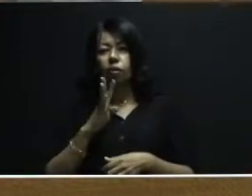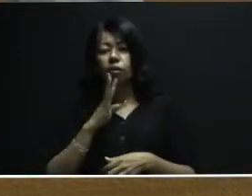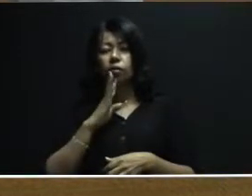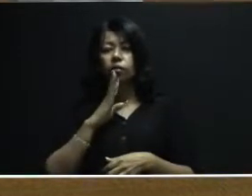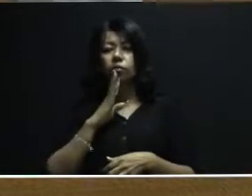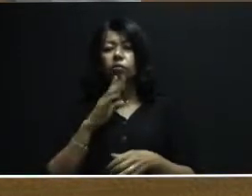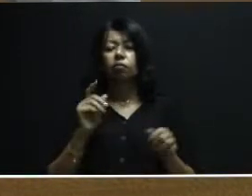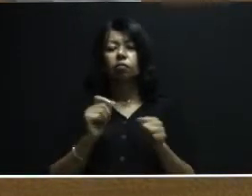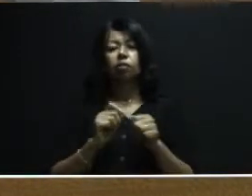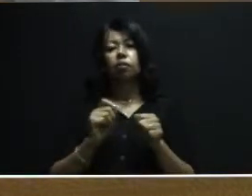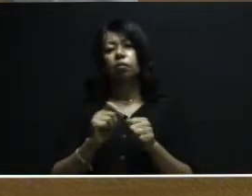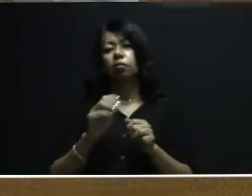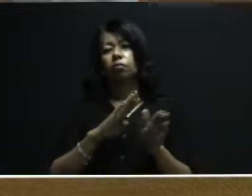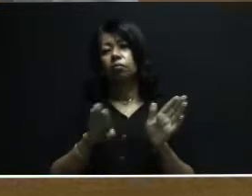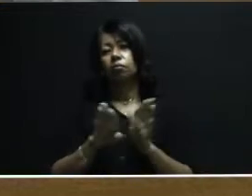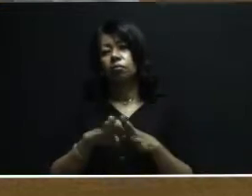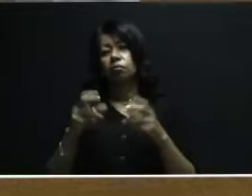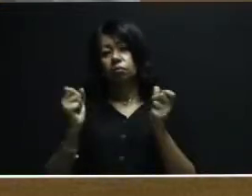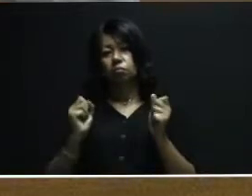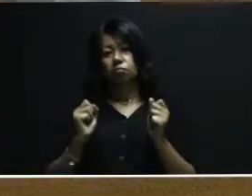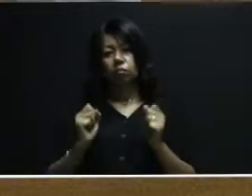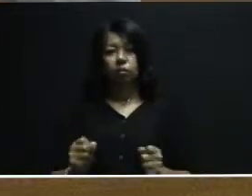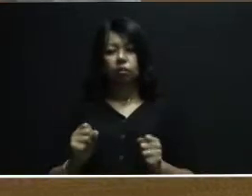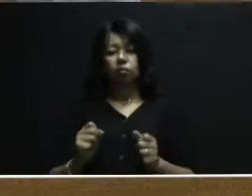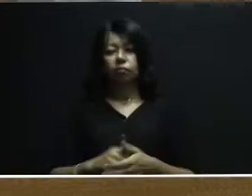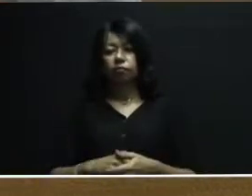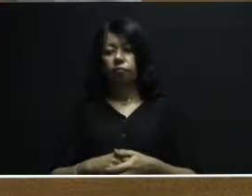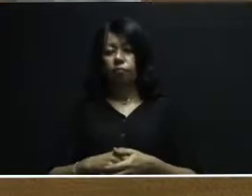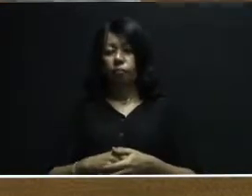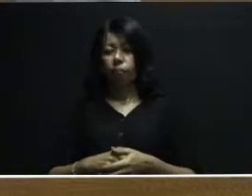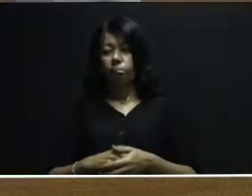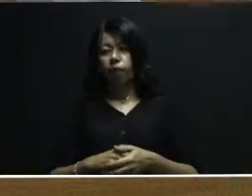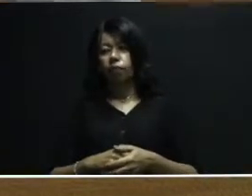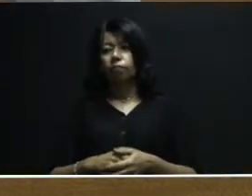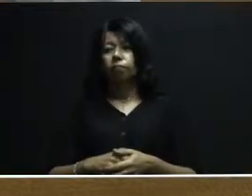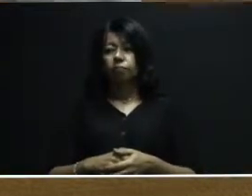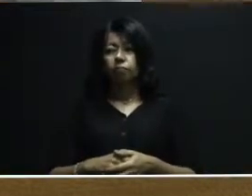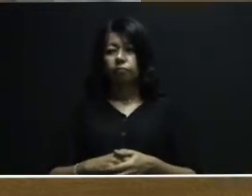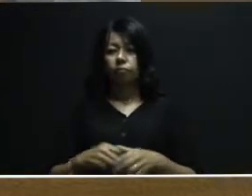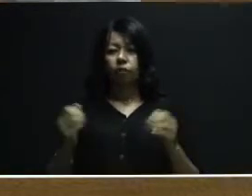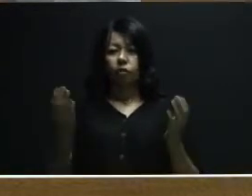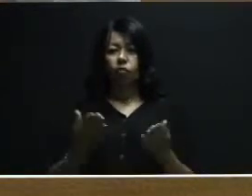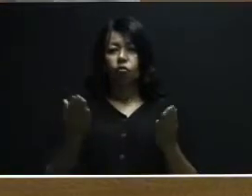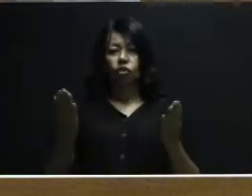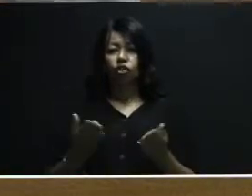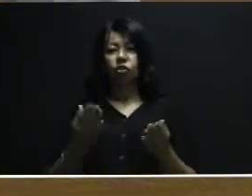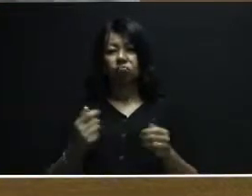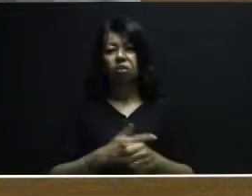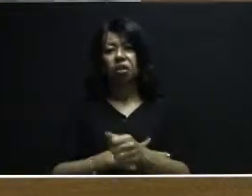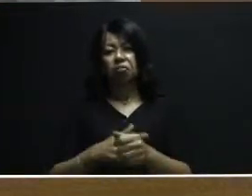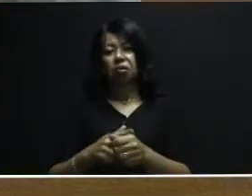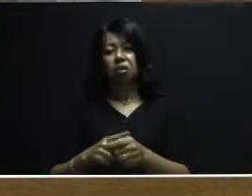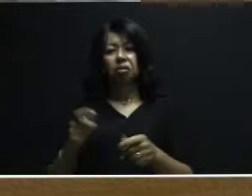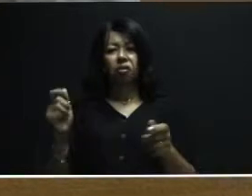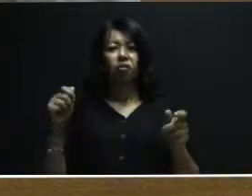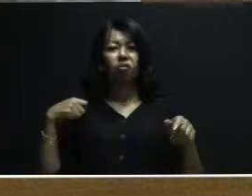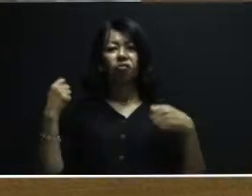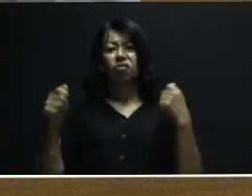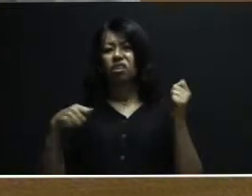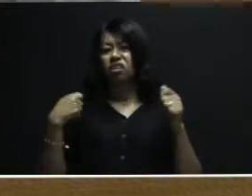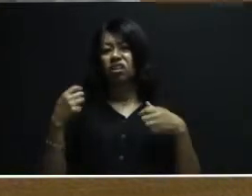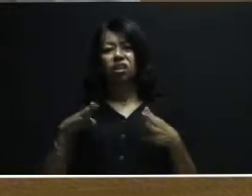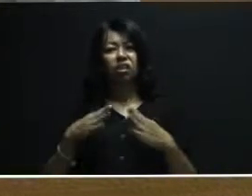eles farão todo o possível. Lamento que hoje a educação física escolar está